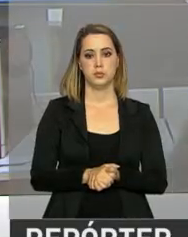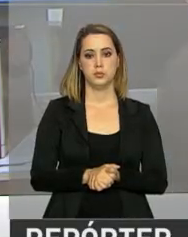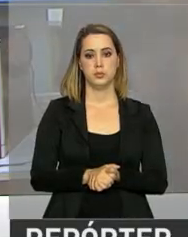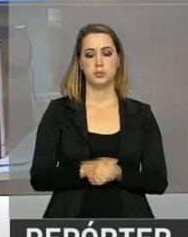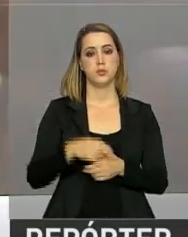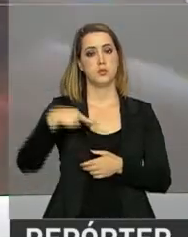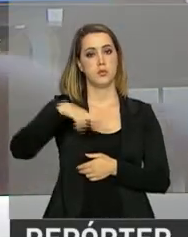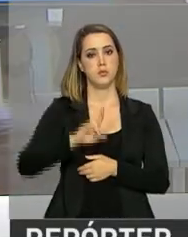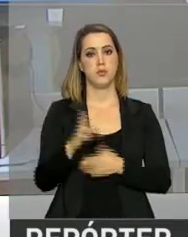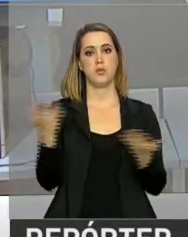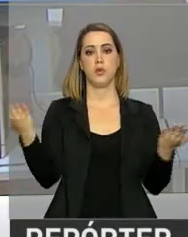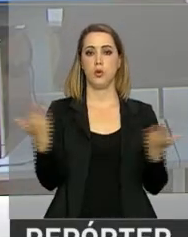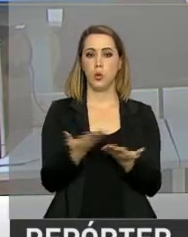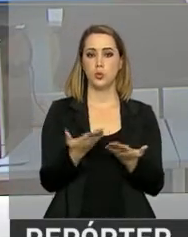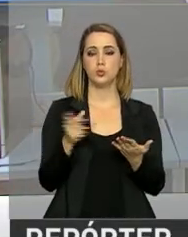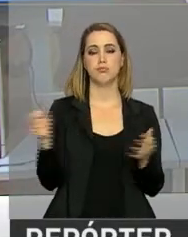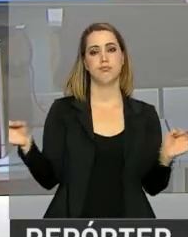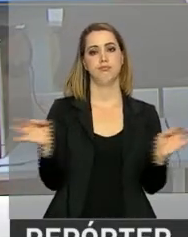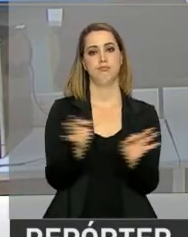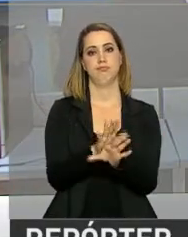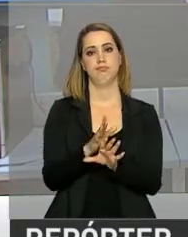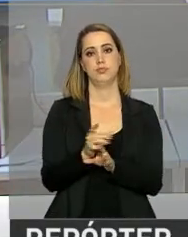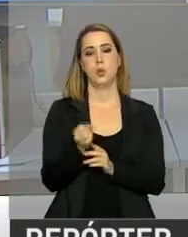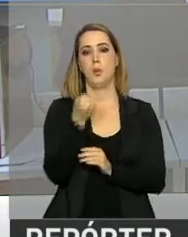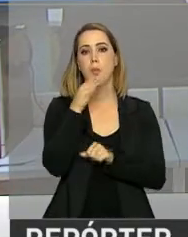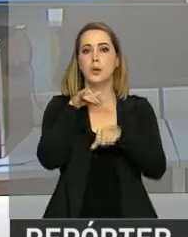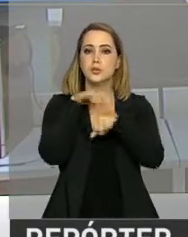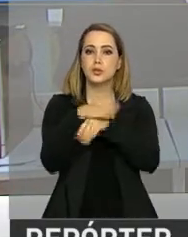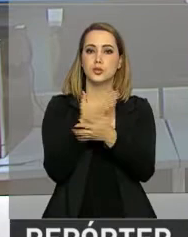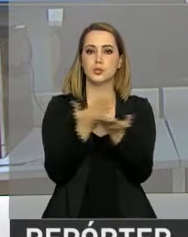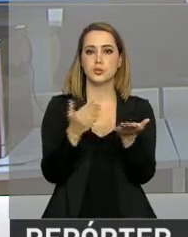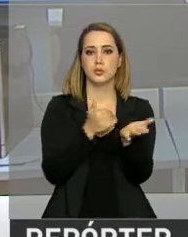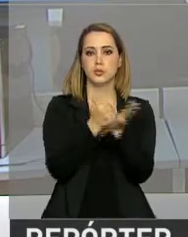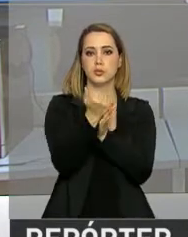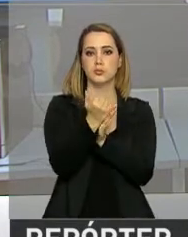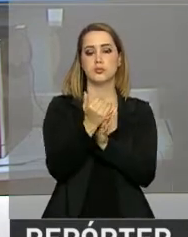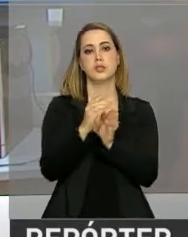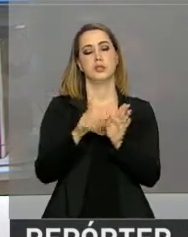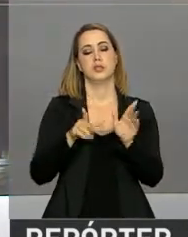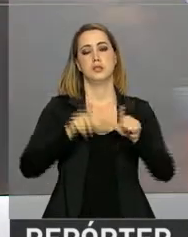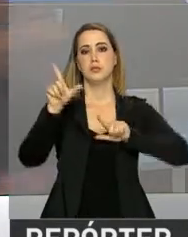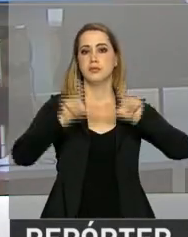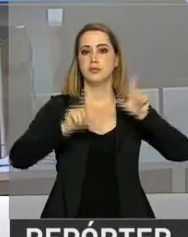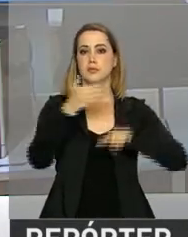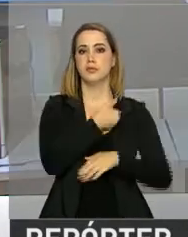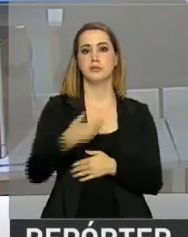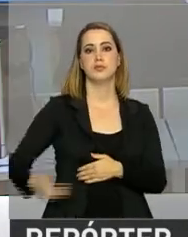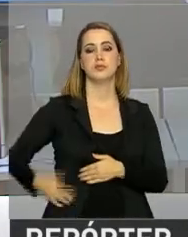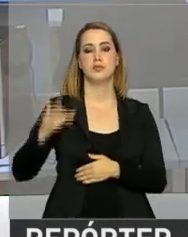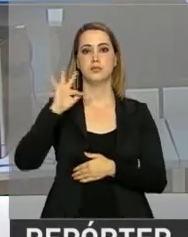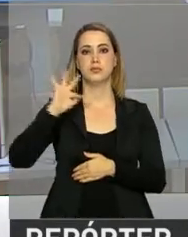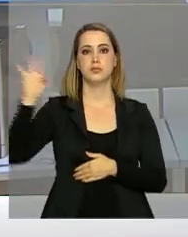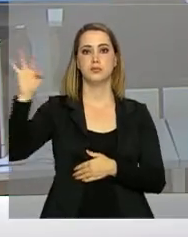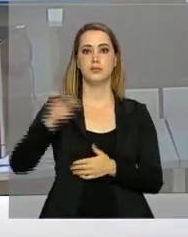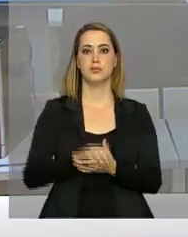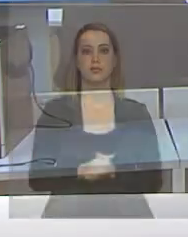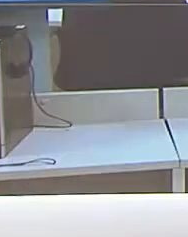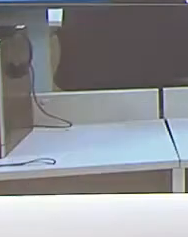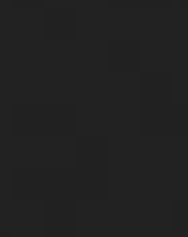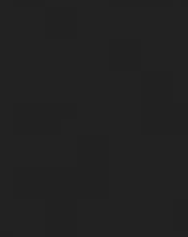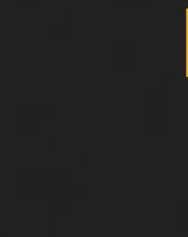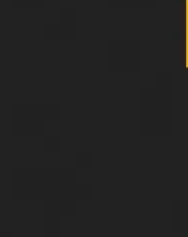O Repórter NBR desta quinta-feira termina aqui. Uma boa noite para você e continue com a gente. NBR, a TV do Governo Federal.